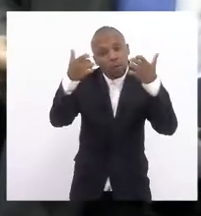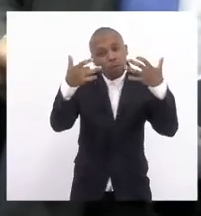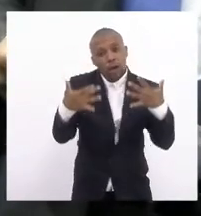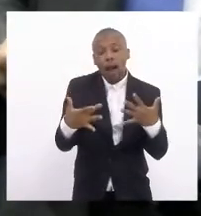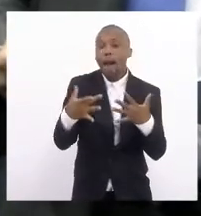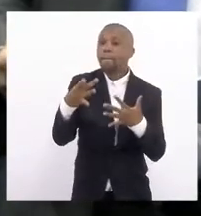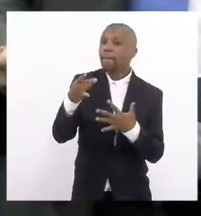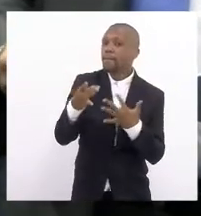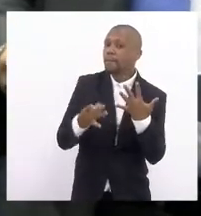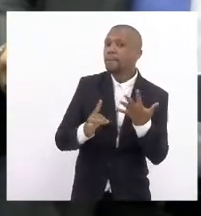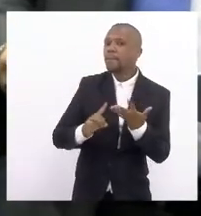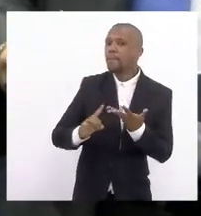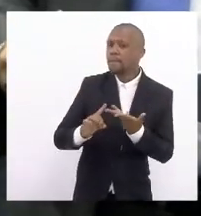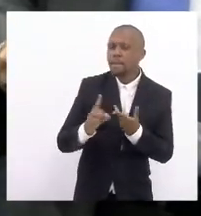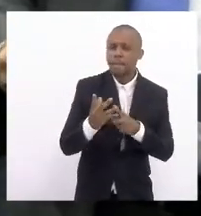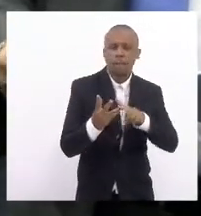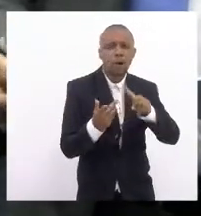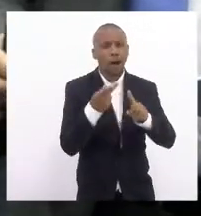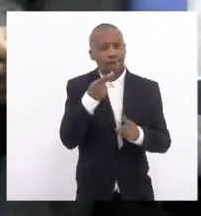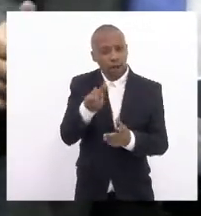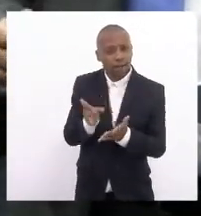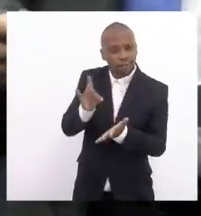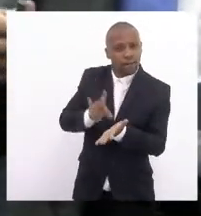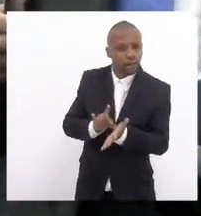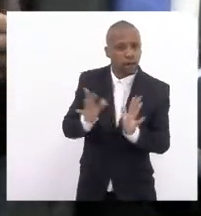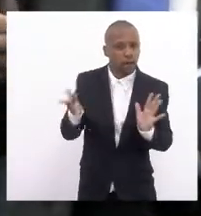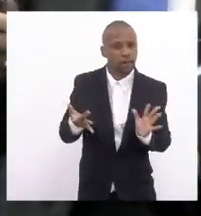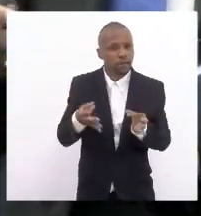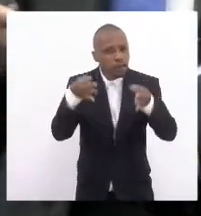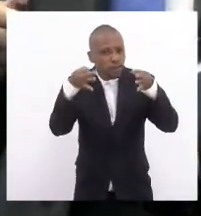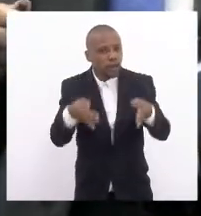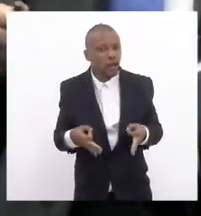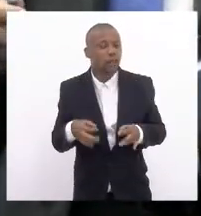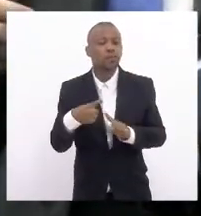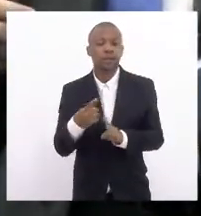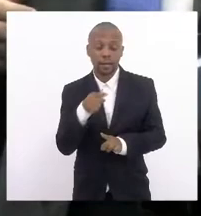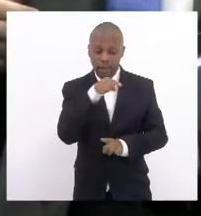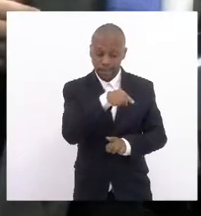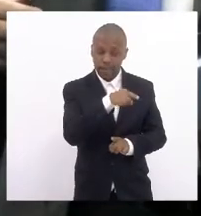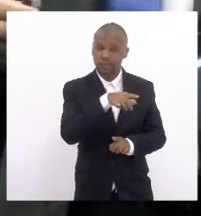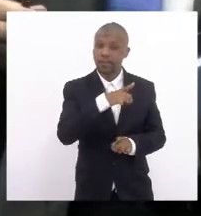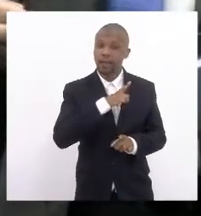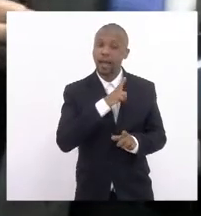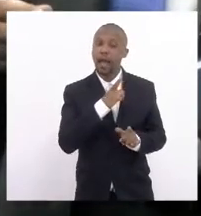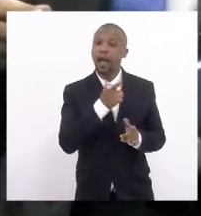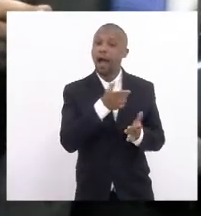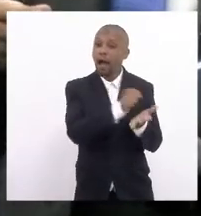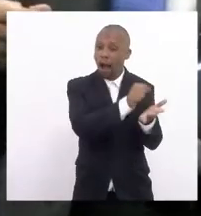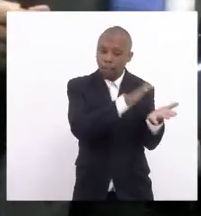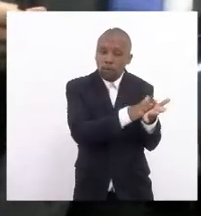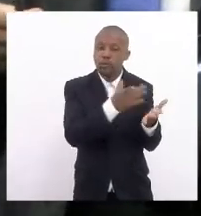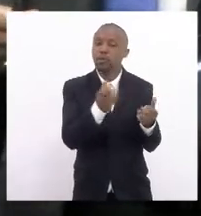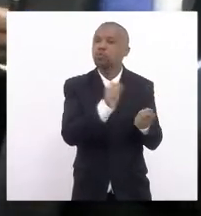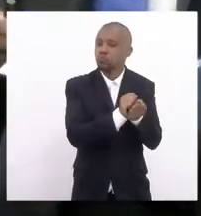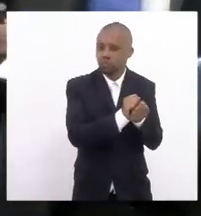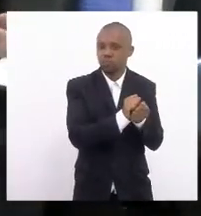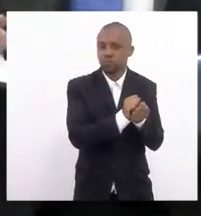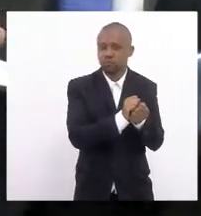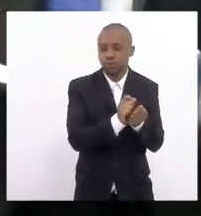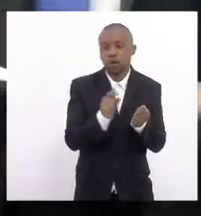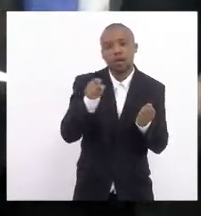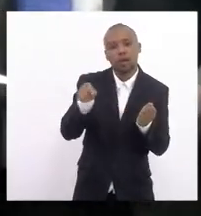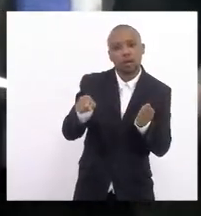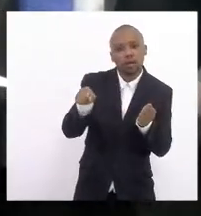melhor do que era antes. Mas exatamente, porque um tem a multa e o outro, que